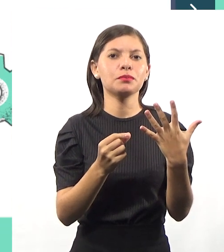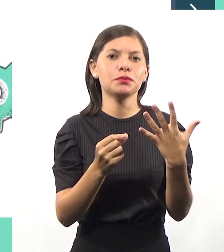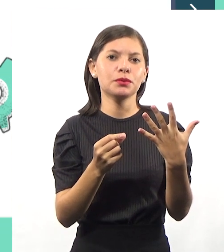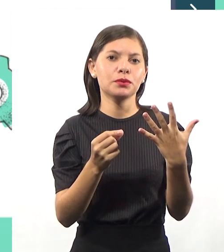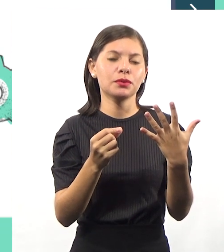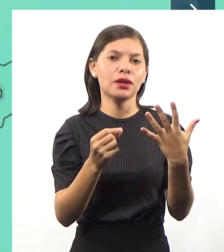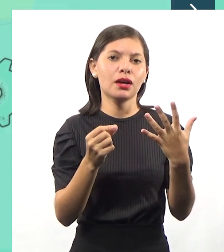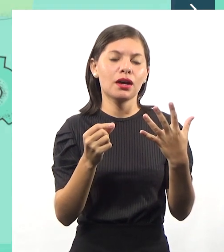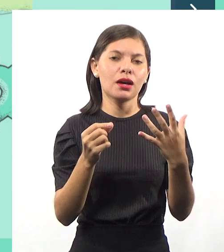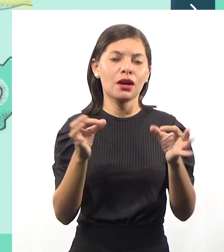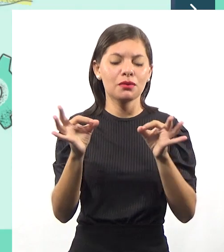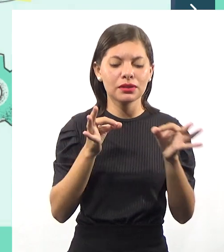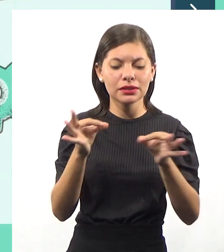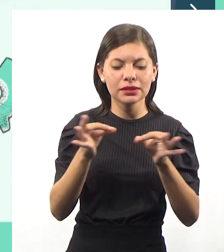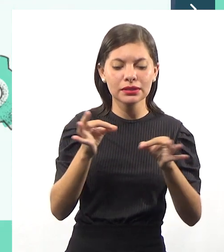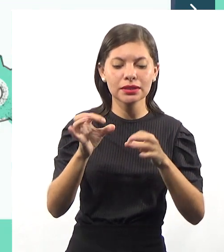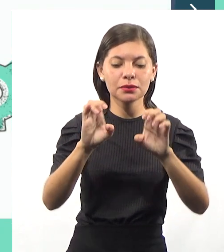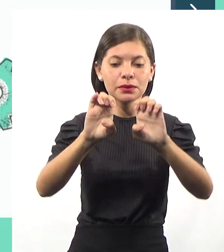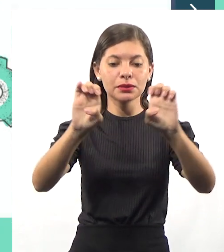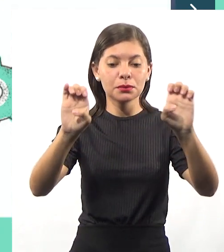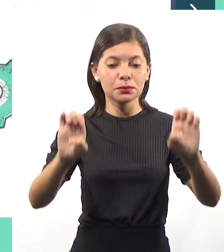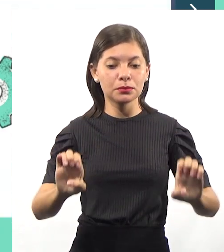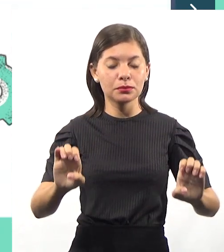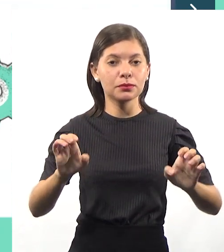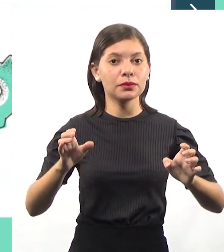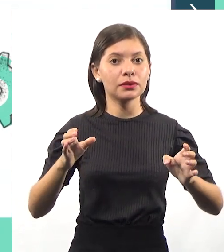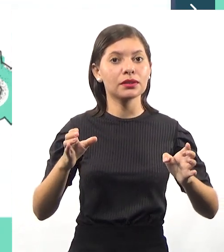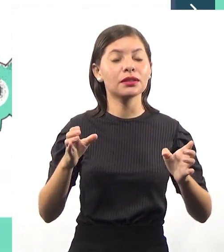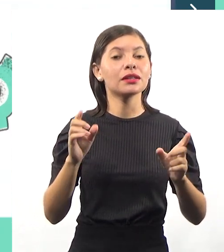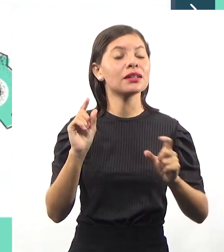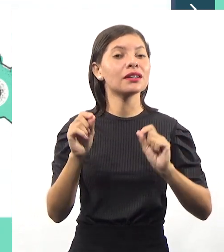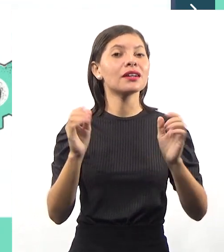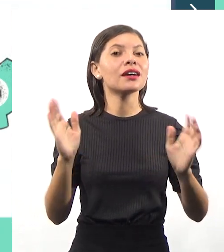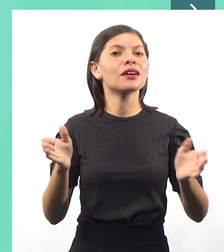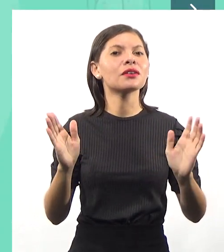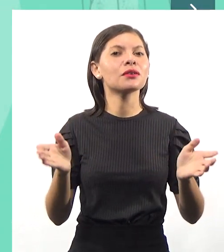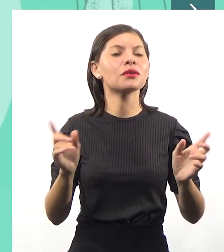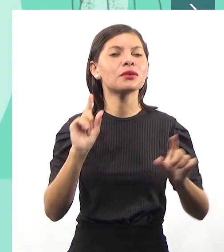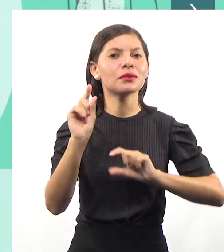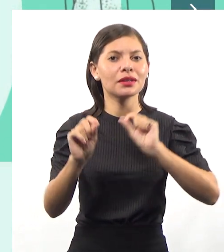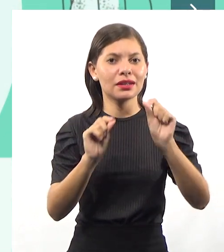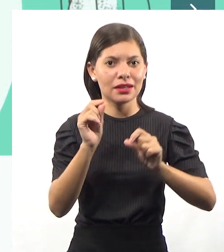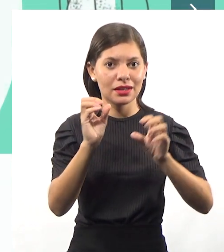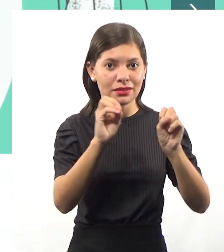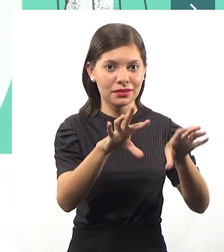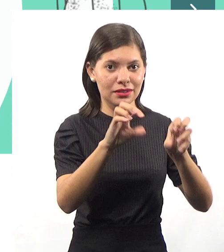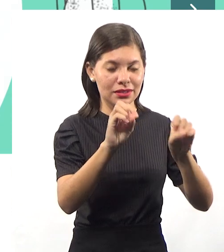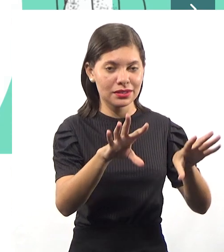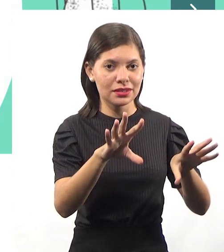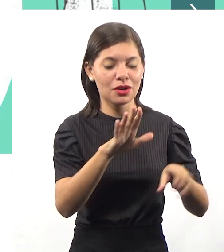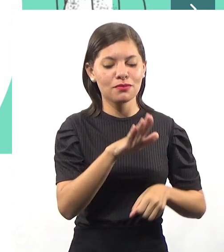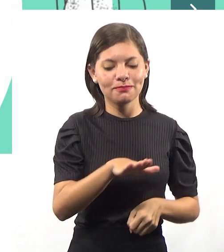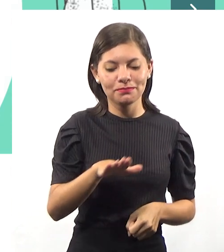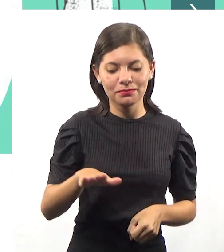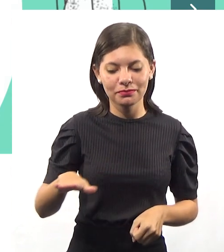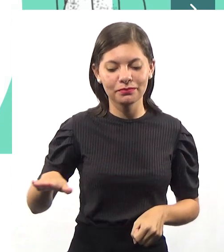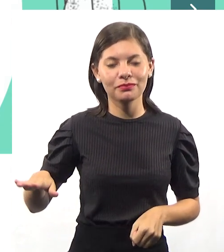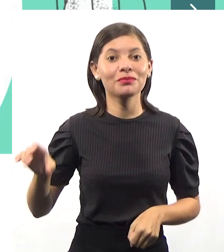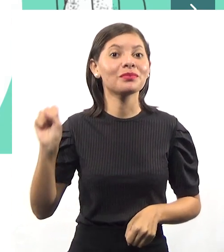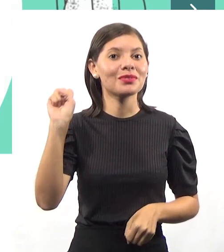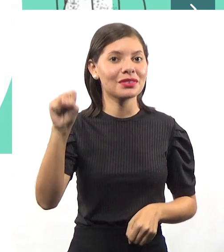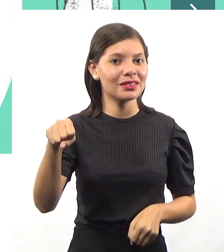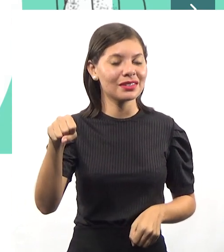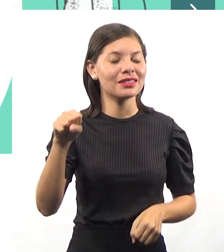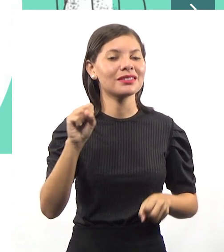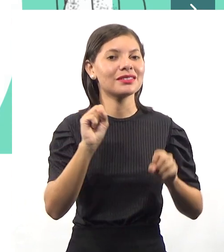incumbências, da estrutura e agora vamos para lá, olha, da educação infantil. Sim, da educação